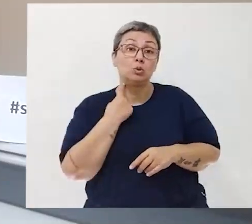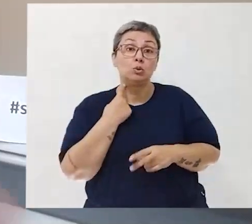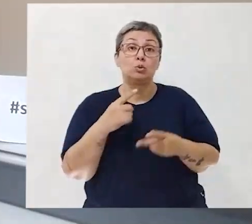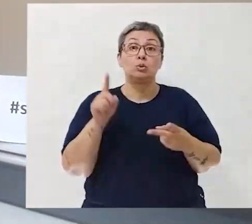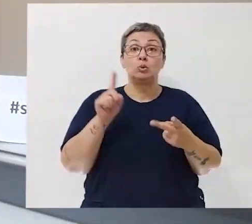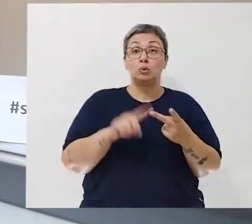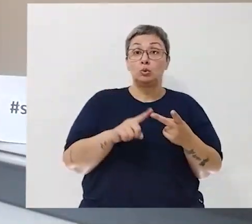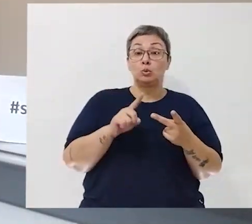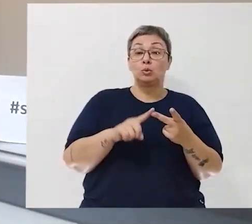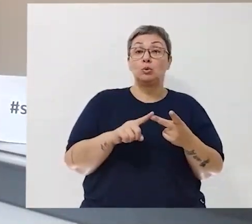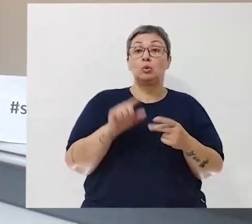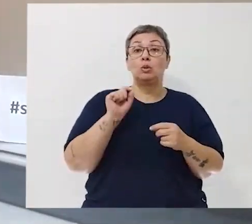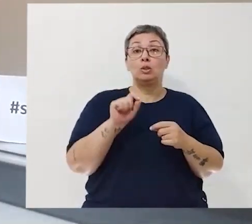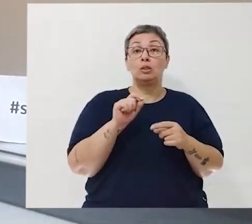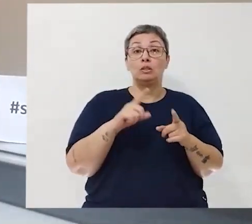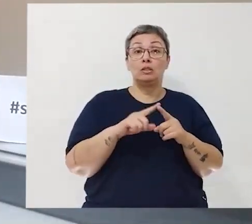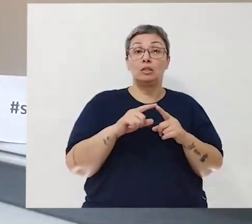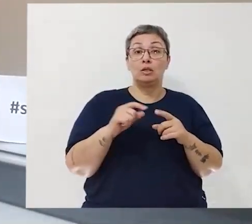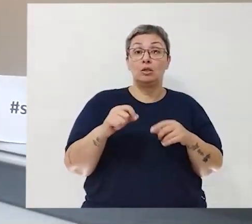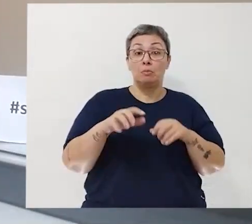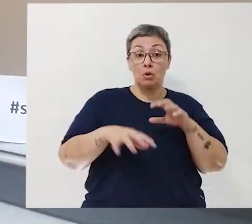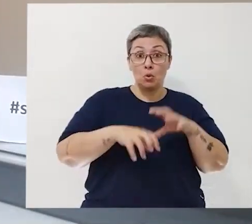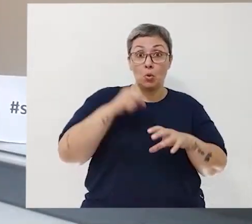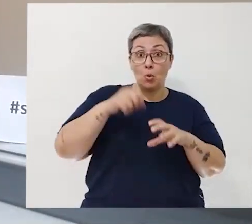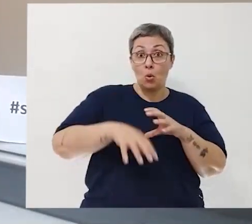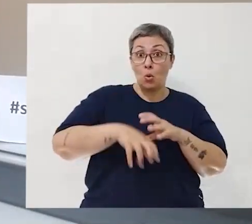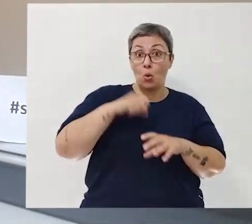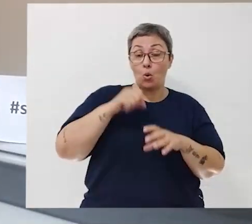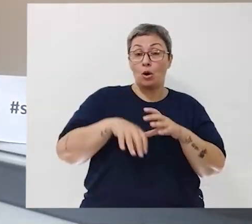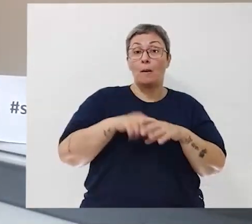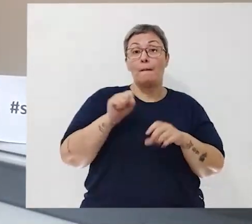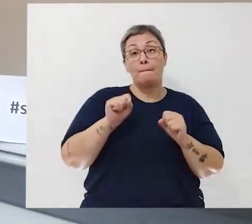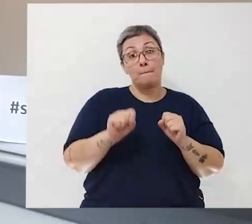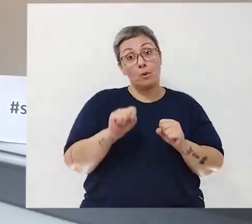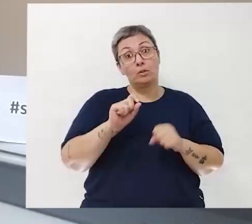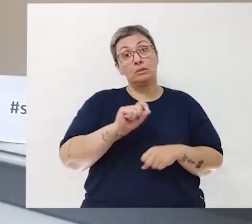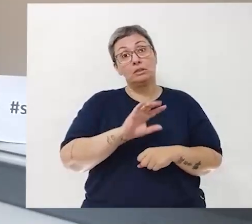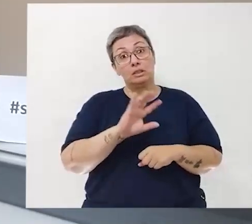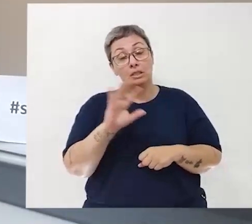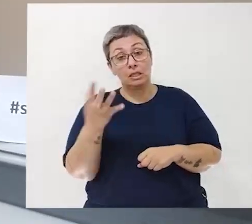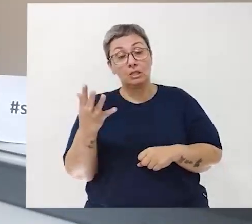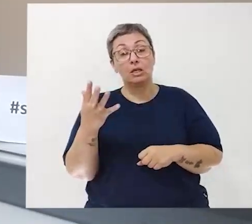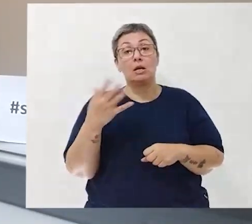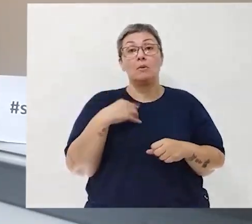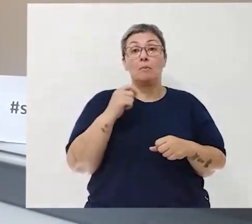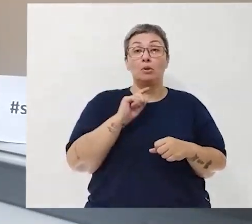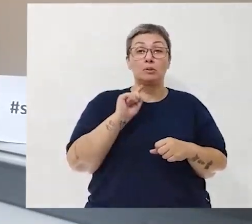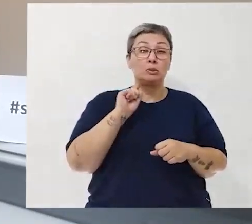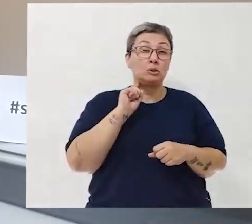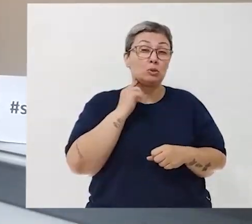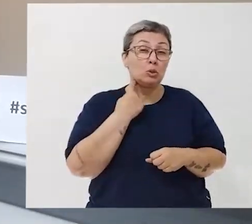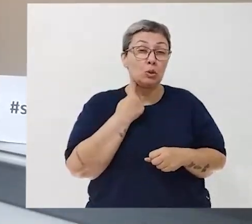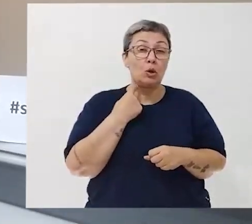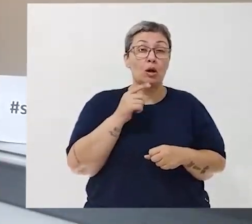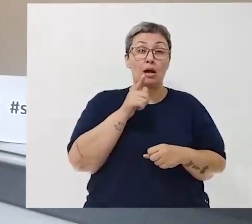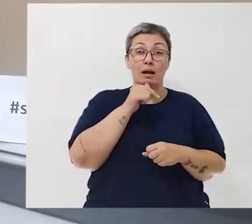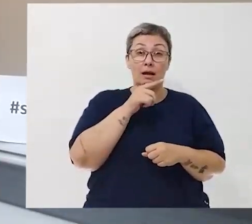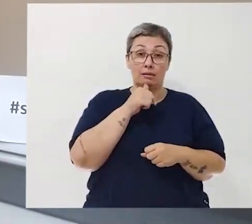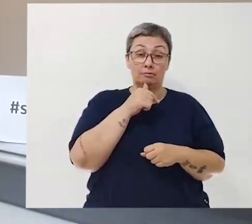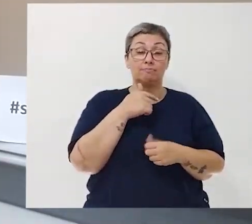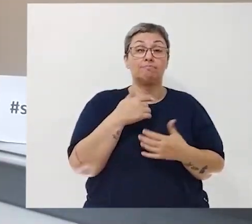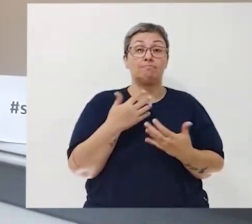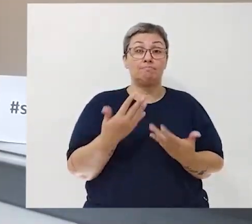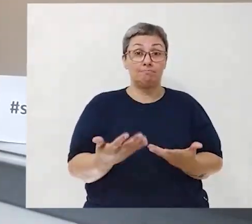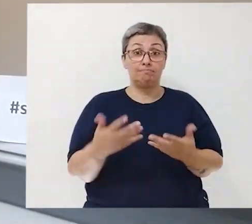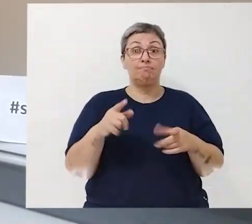poluentes, como na sua exploração, que pode causar aí uma poluição hídrica,